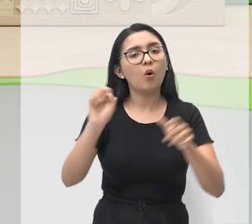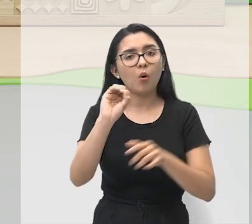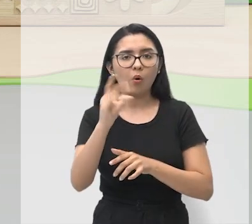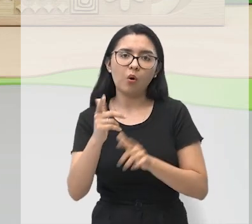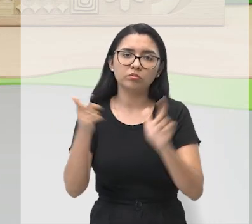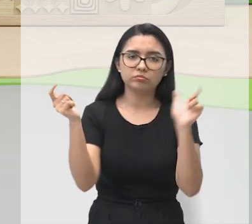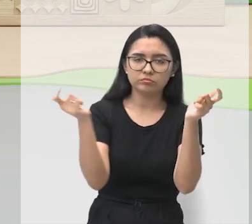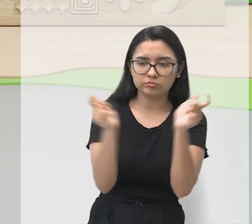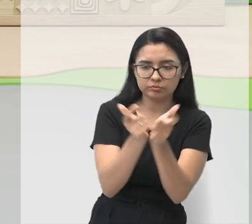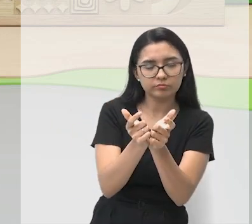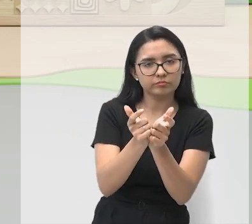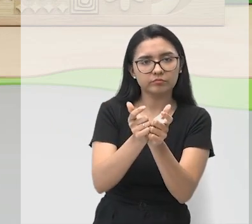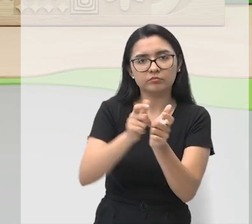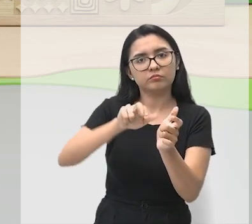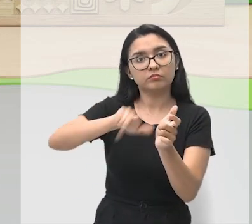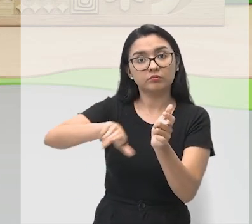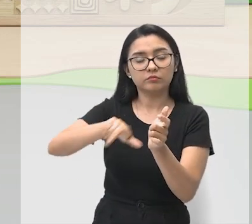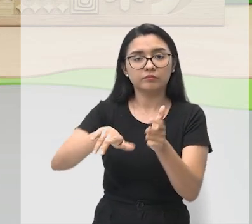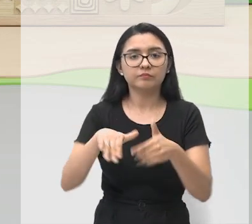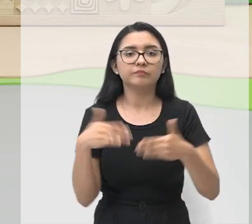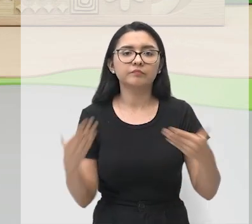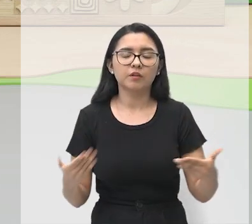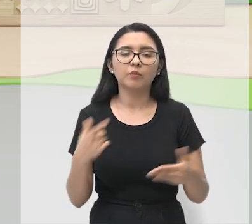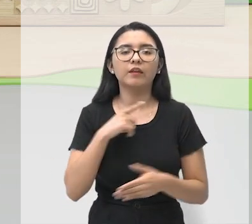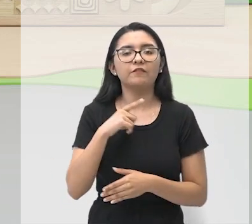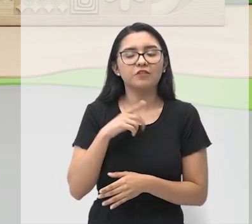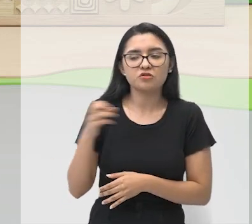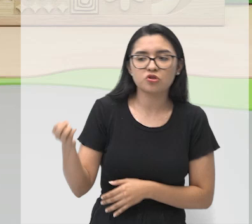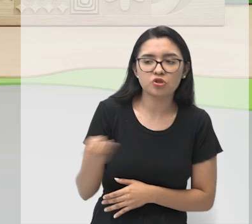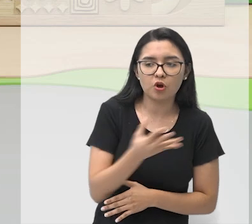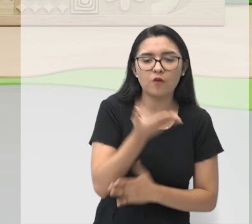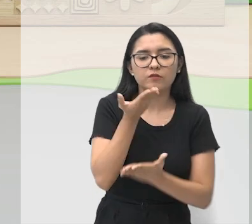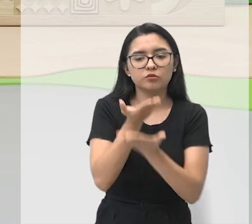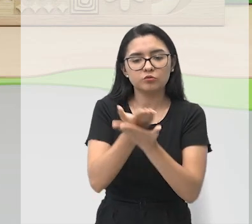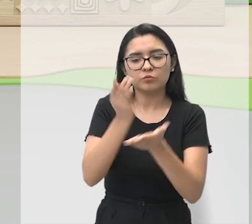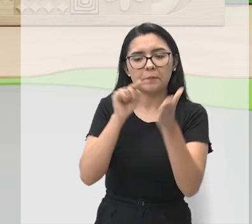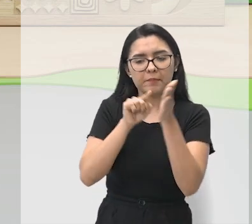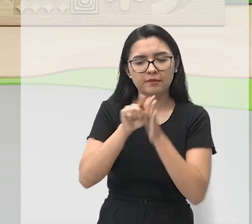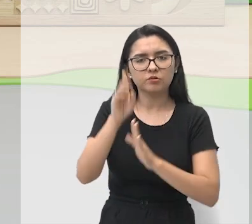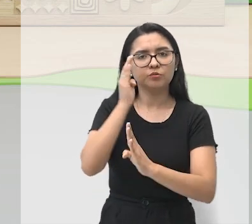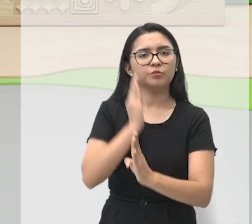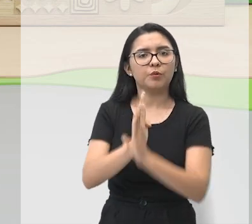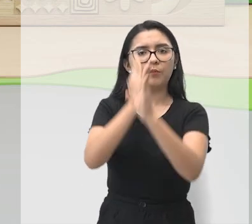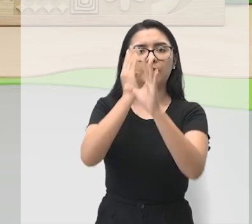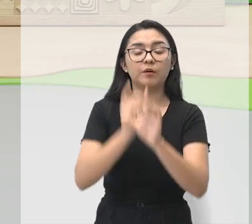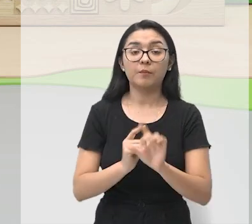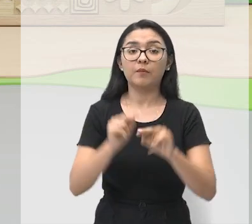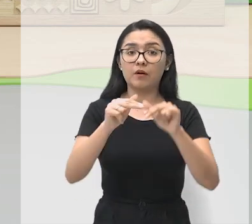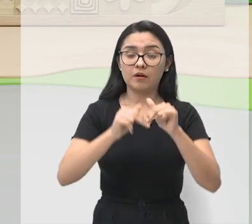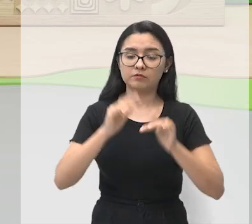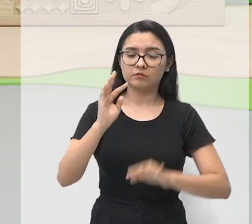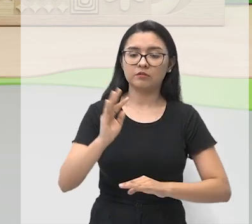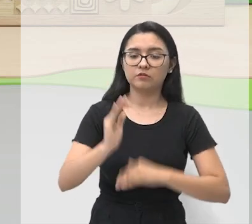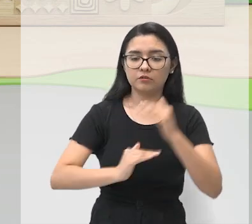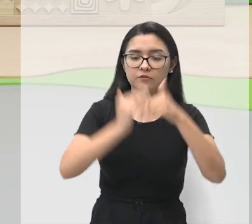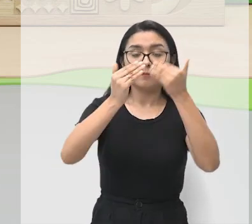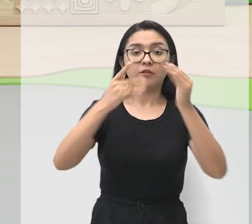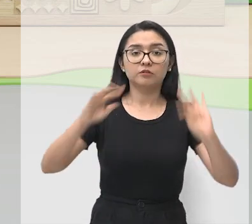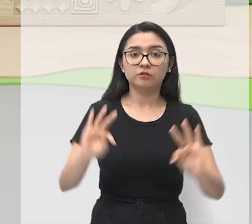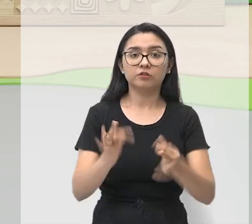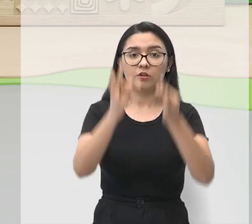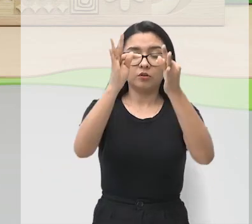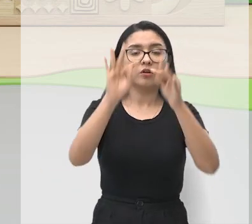contraía. E novas descobertas, com o desenvolvimento tecnológico, no